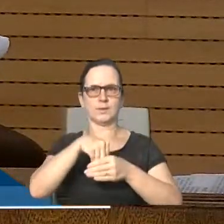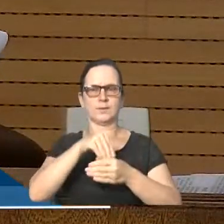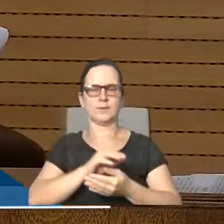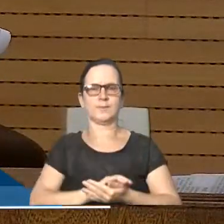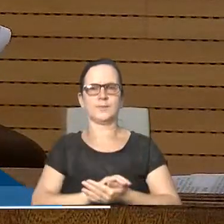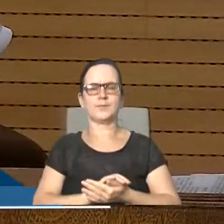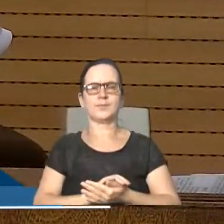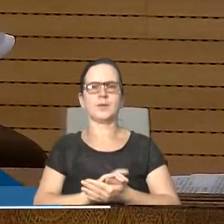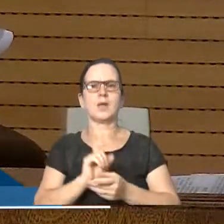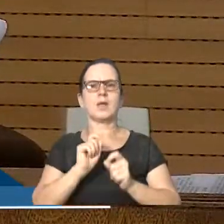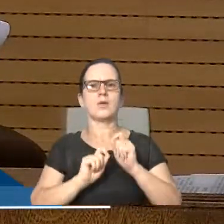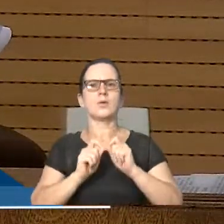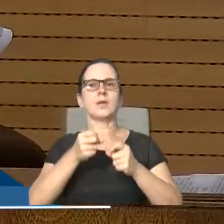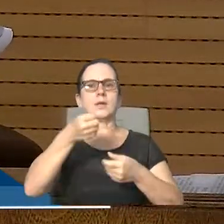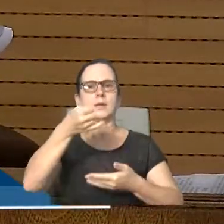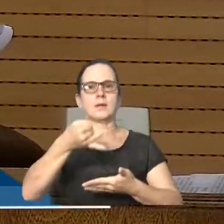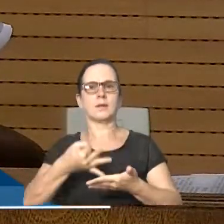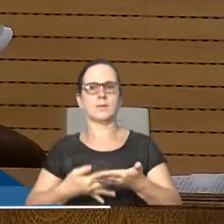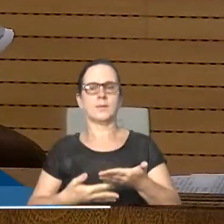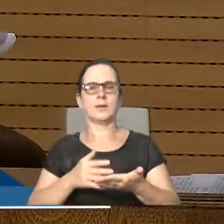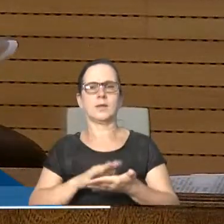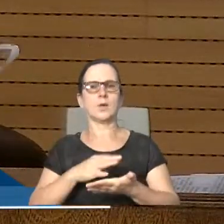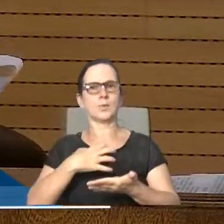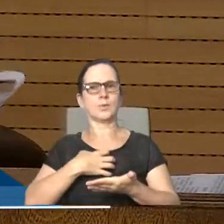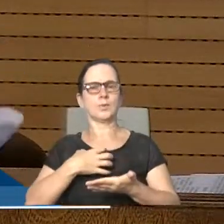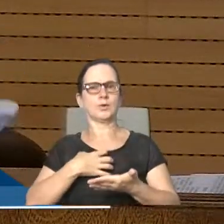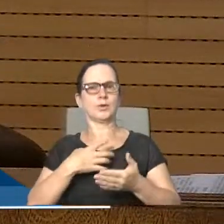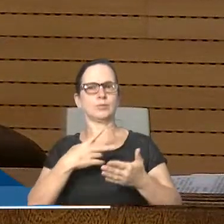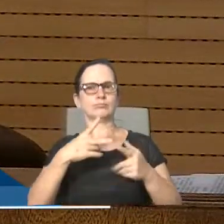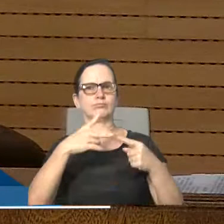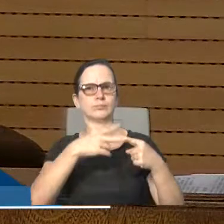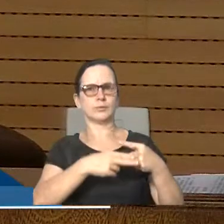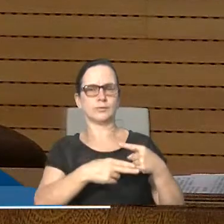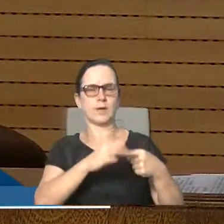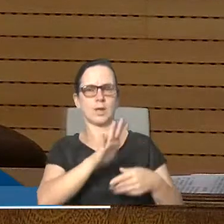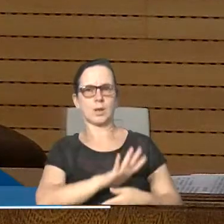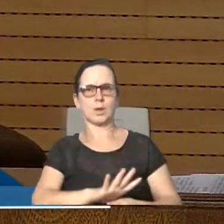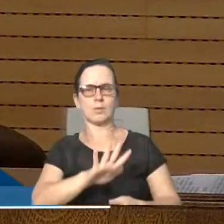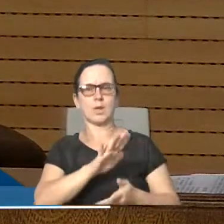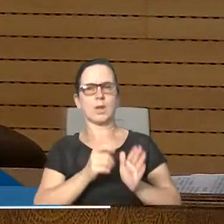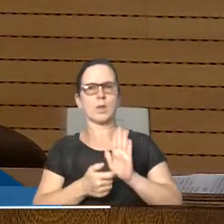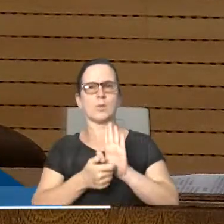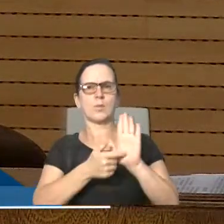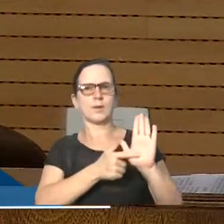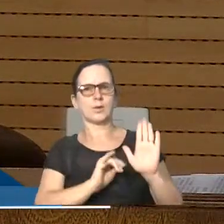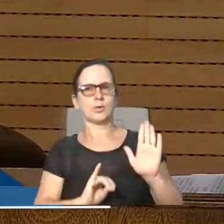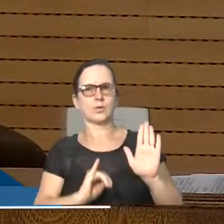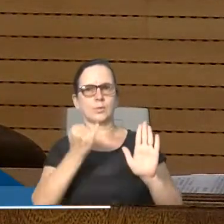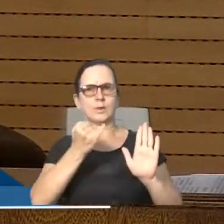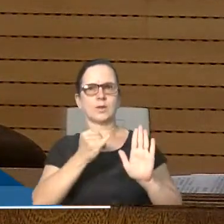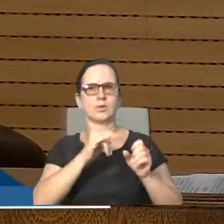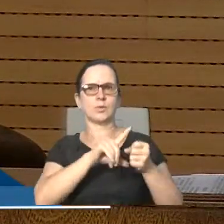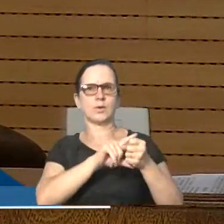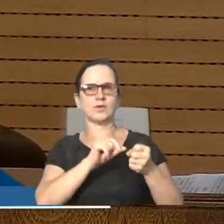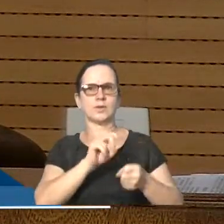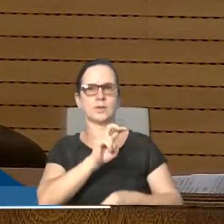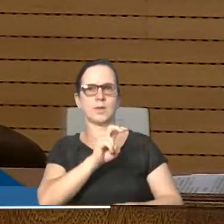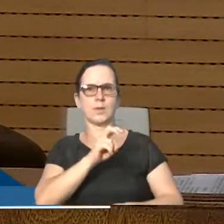as justificativas e os motivos para o veto parcial foram apresentados nesta oportunidade nos termos do